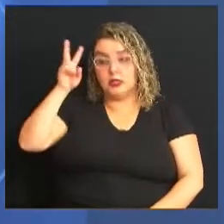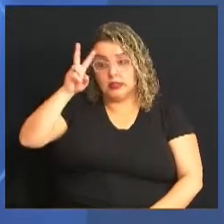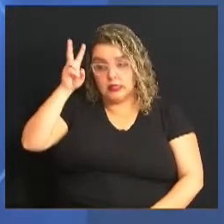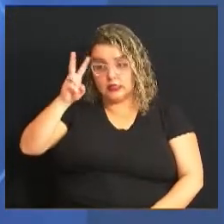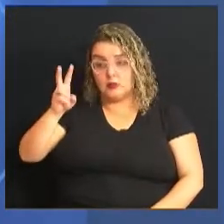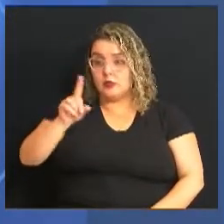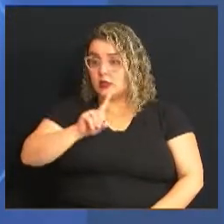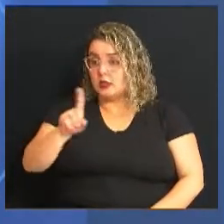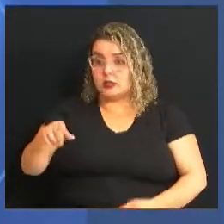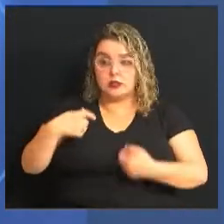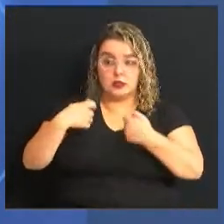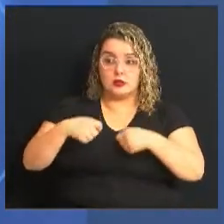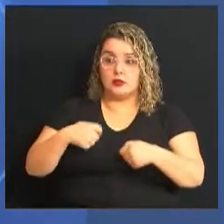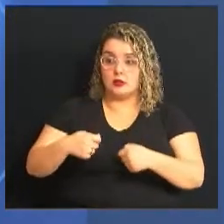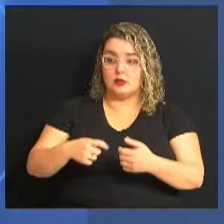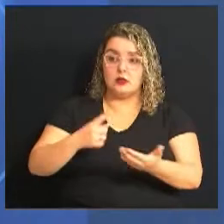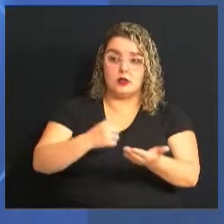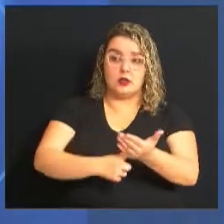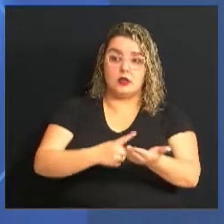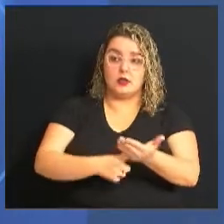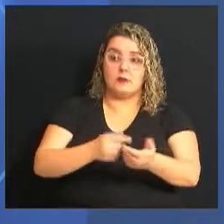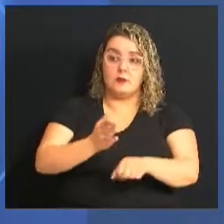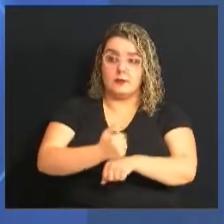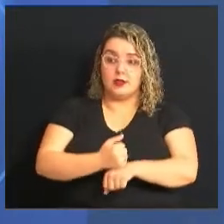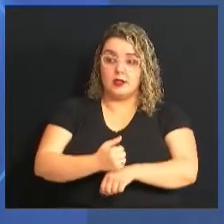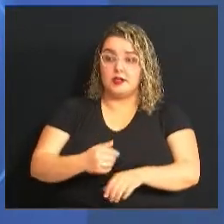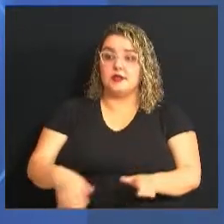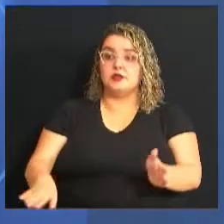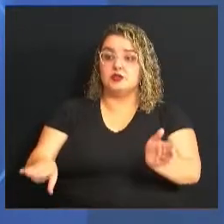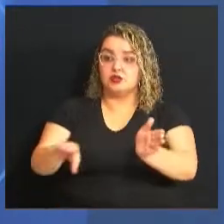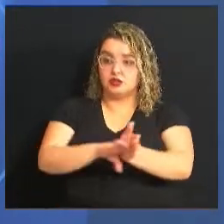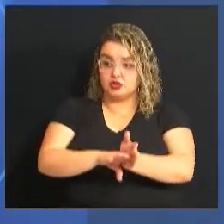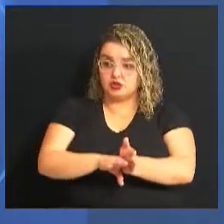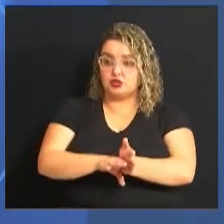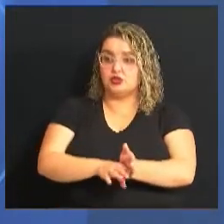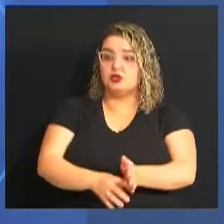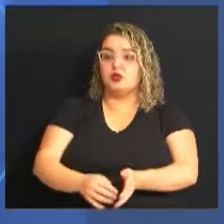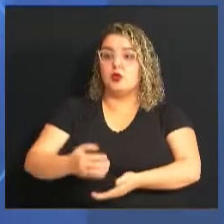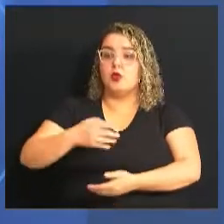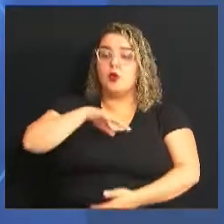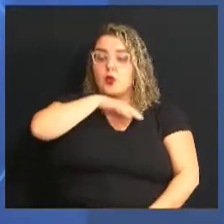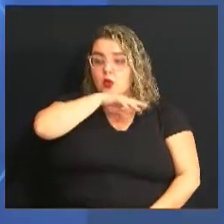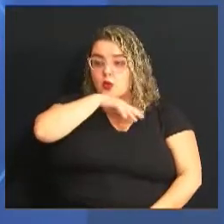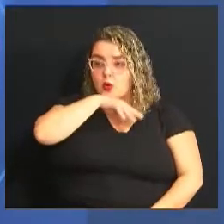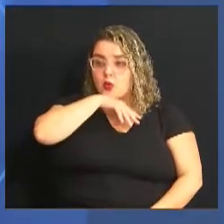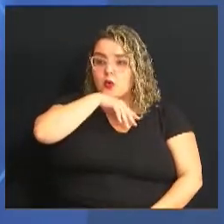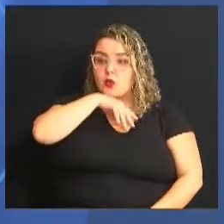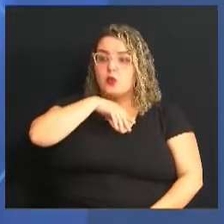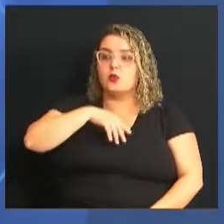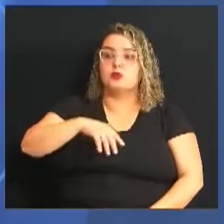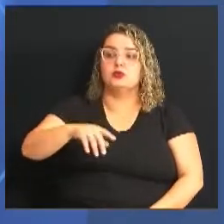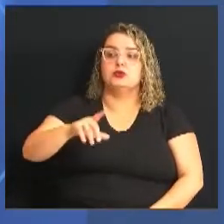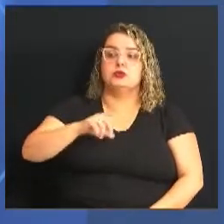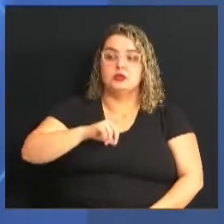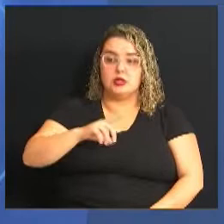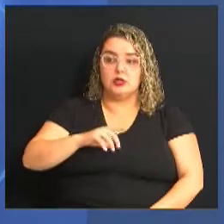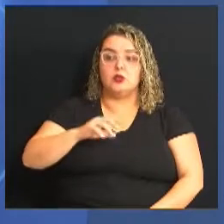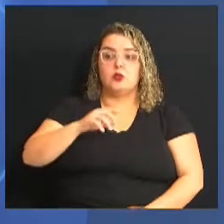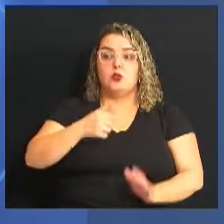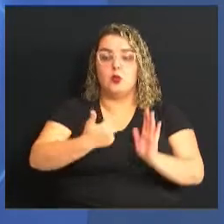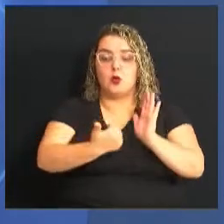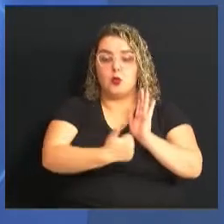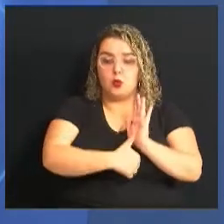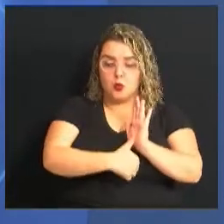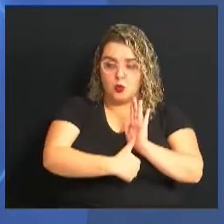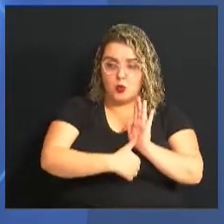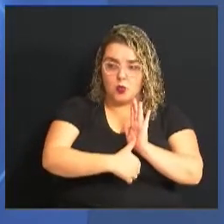é necessário agendamento prévio, basta chegar com o animal munido do seu RG, também um comprovante